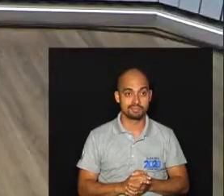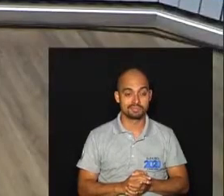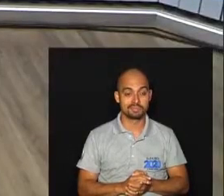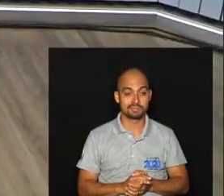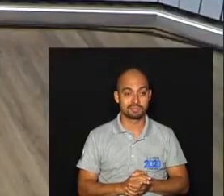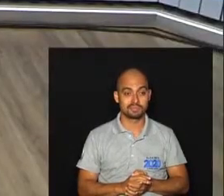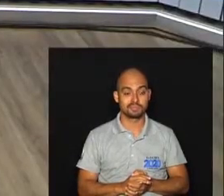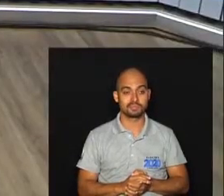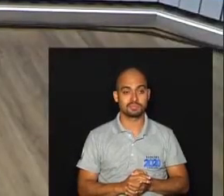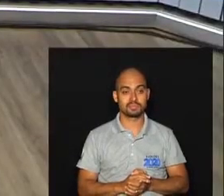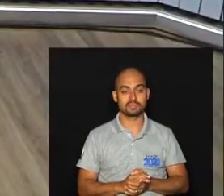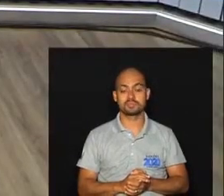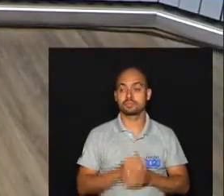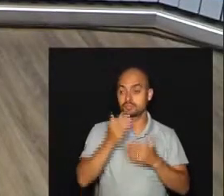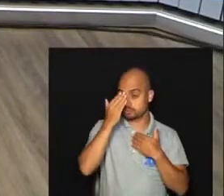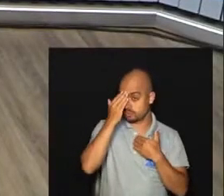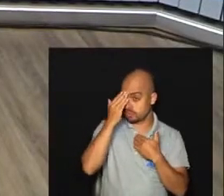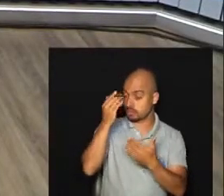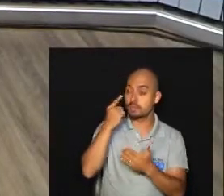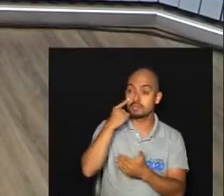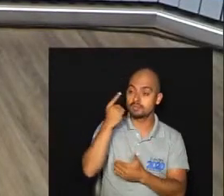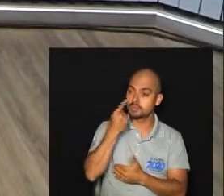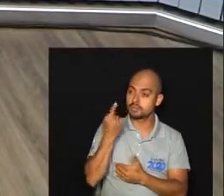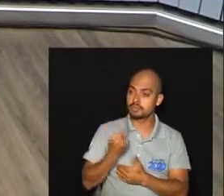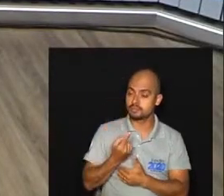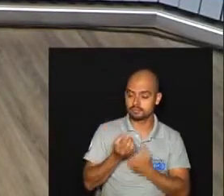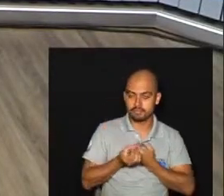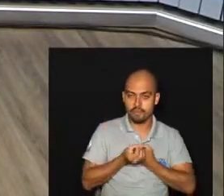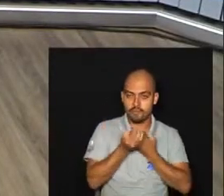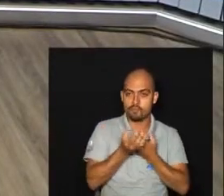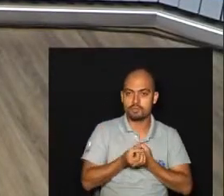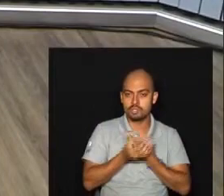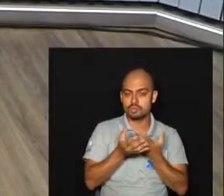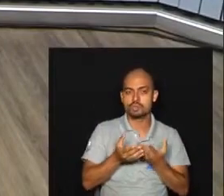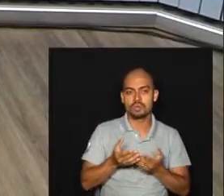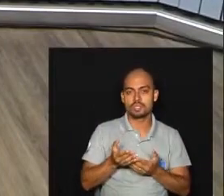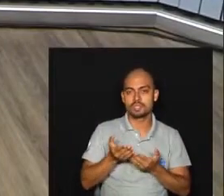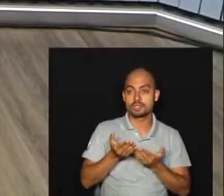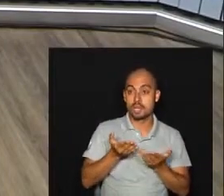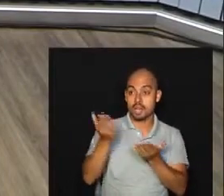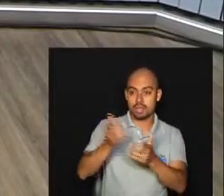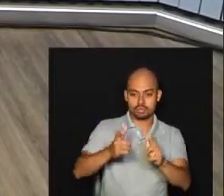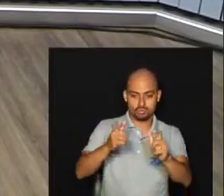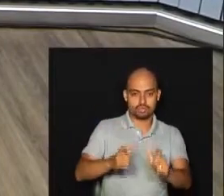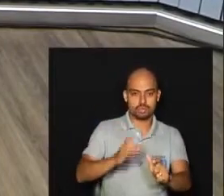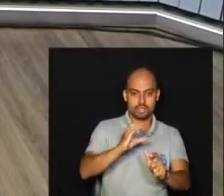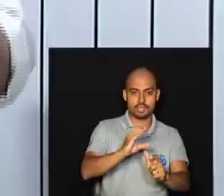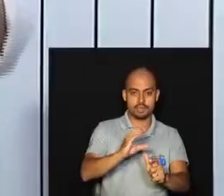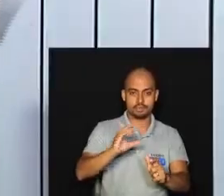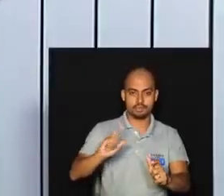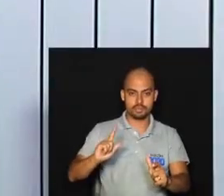Tá certo, então. Muito obrigado, Mina Abreu, pelas informações diretamente do distrito do Campo